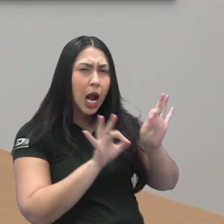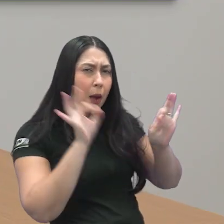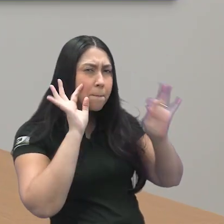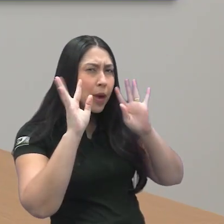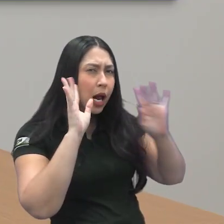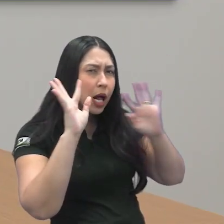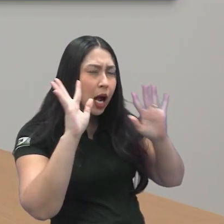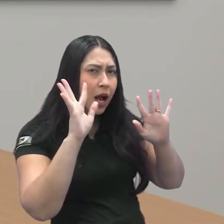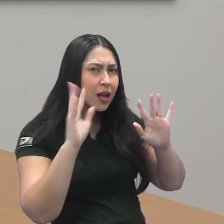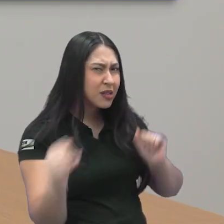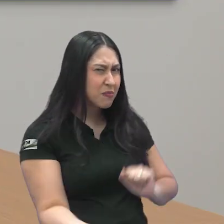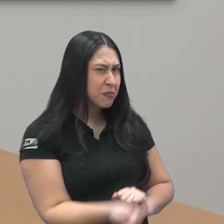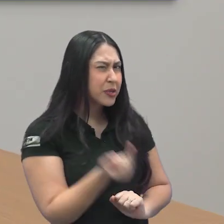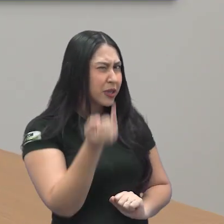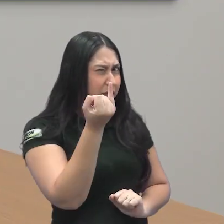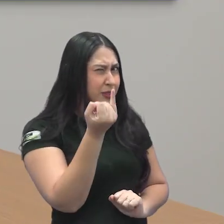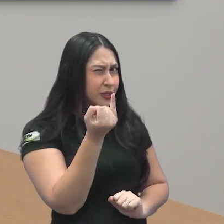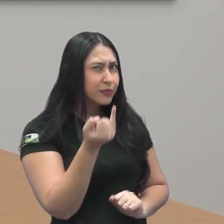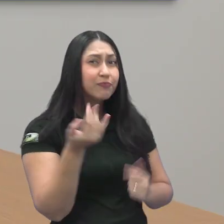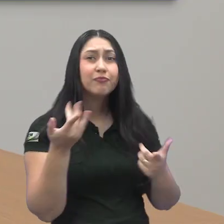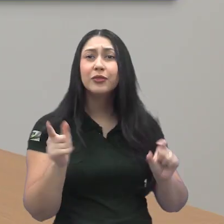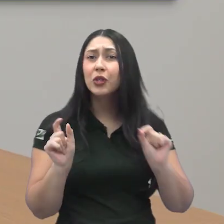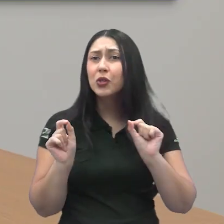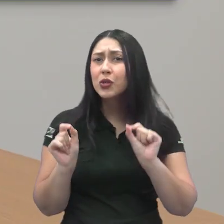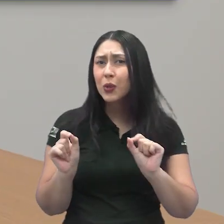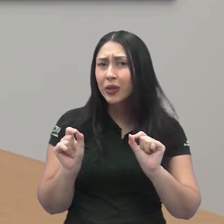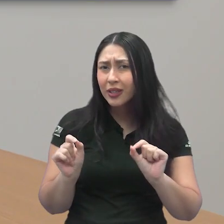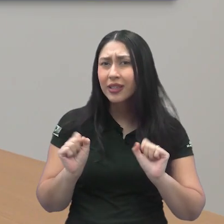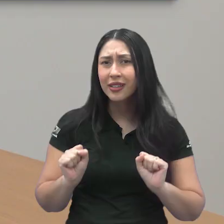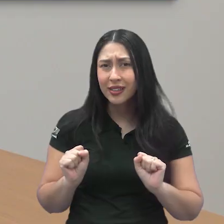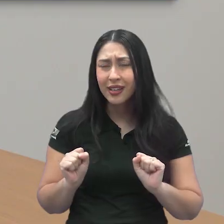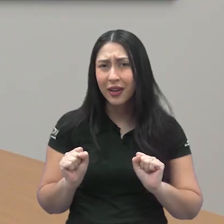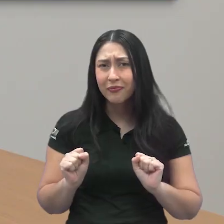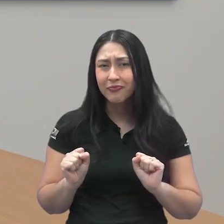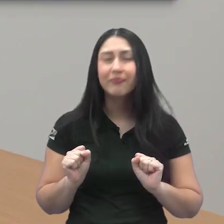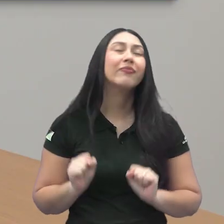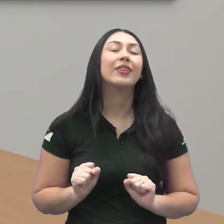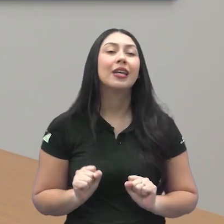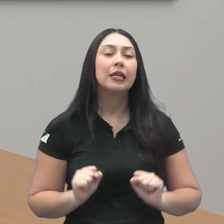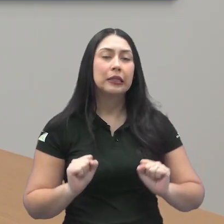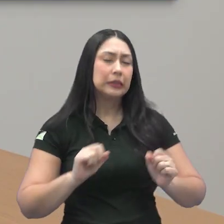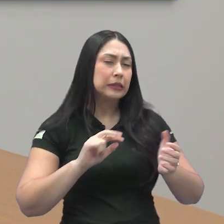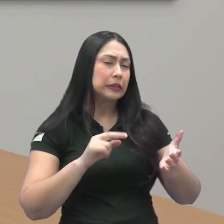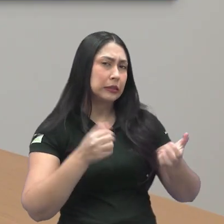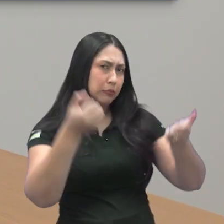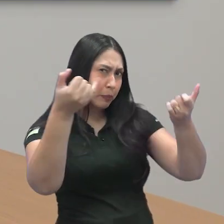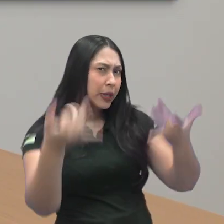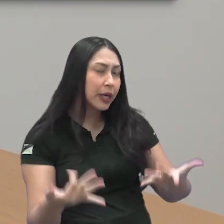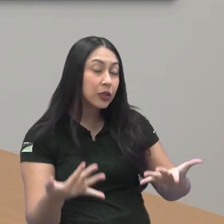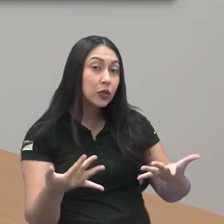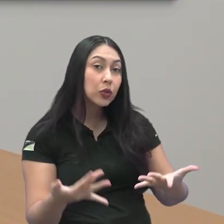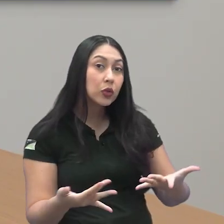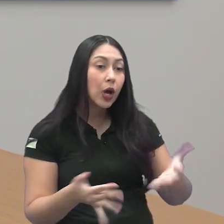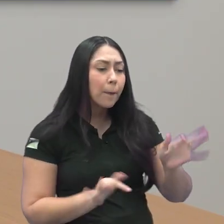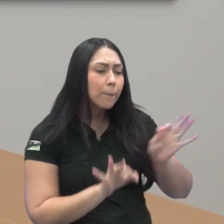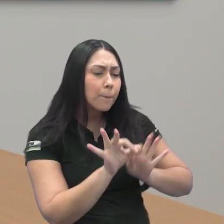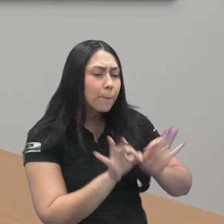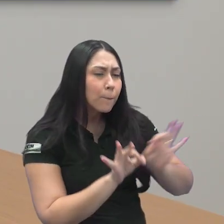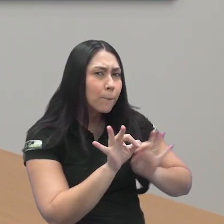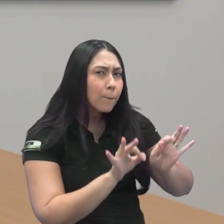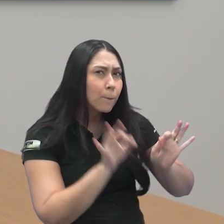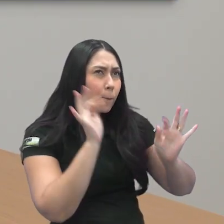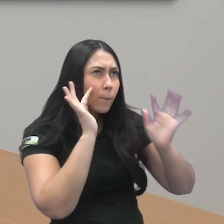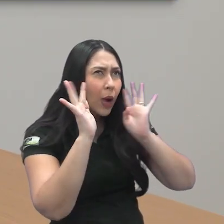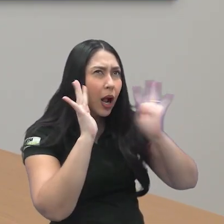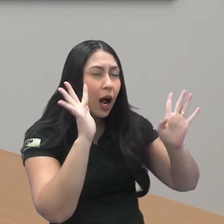para o seu negócio, independente do porte que você tem? Branding, traduzindo numa linguagem muito simples e livre, é o processo